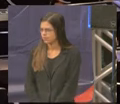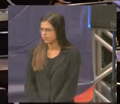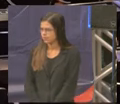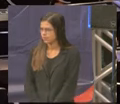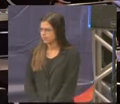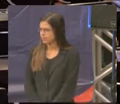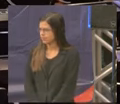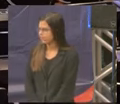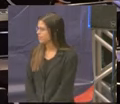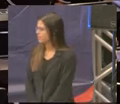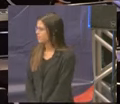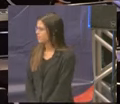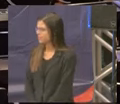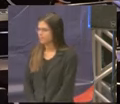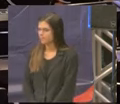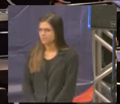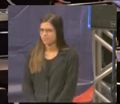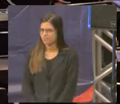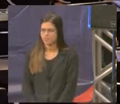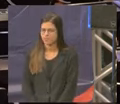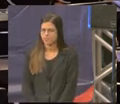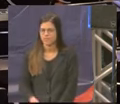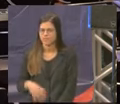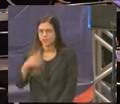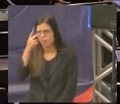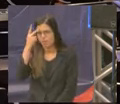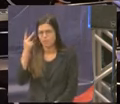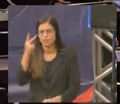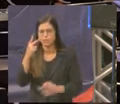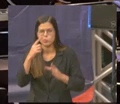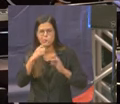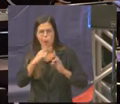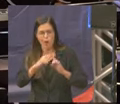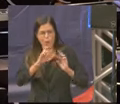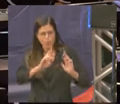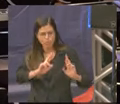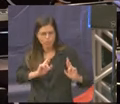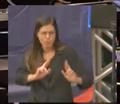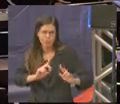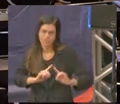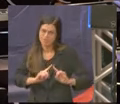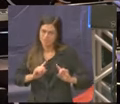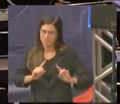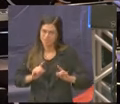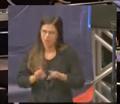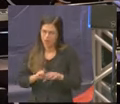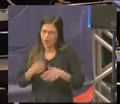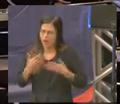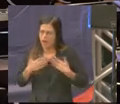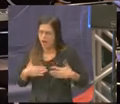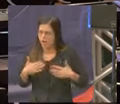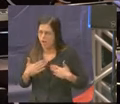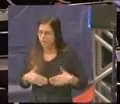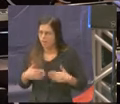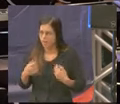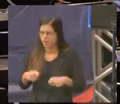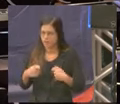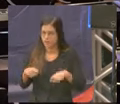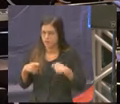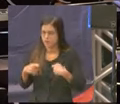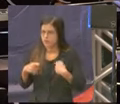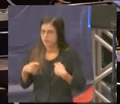Washington, assim, eu coloquei que sou uma pessoa otimista, mas um otimismo razoável. A gente tem que fazer ressalvas, porque